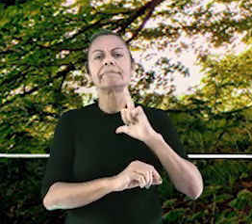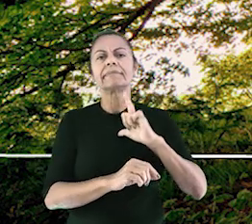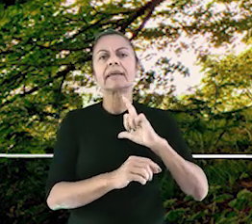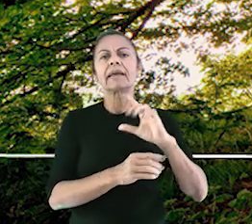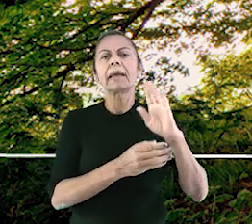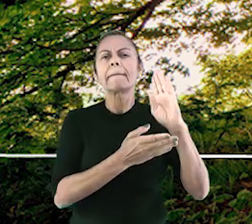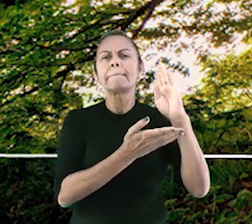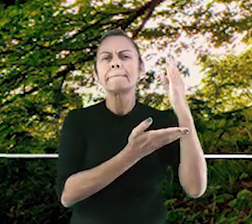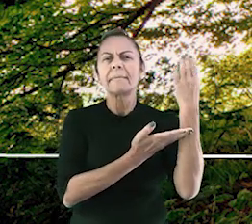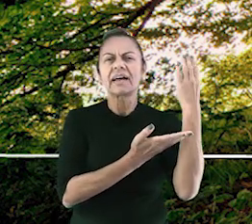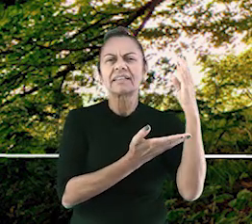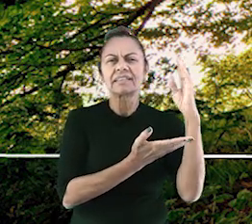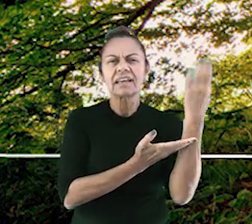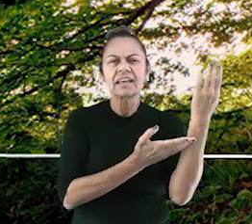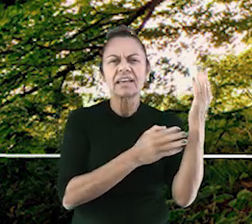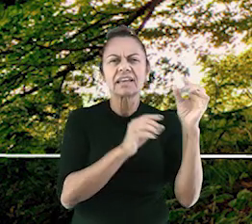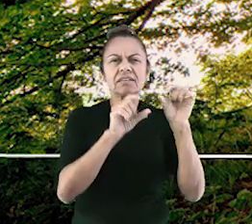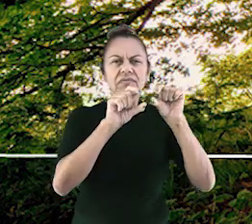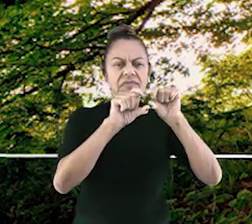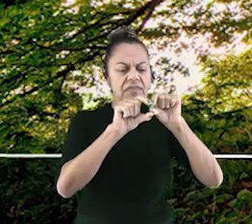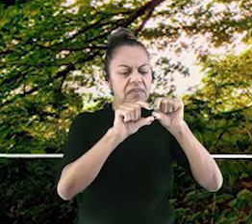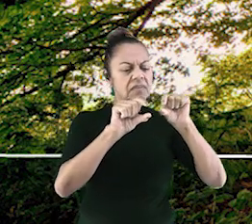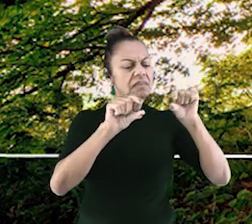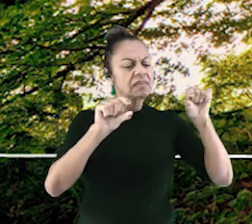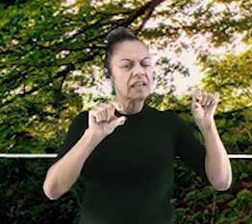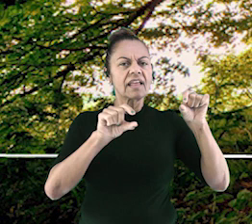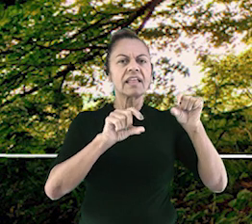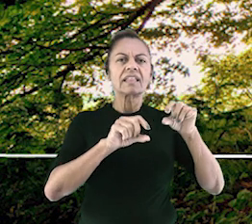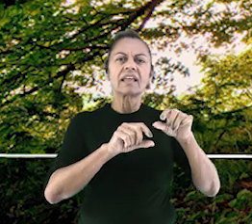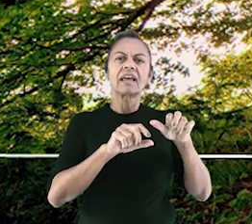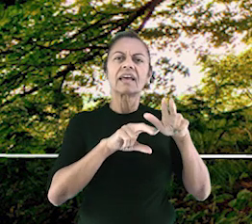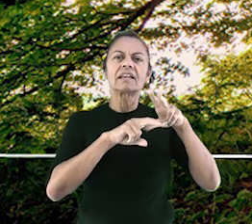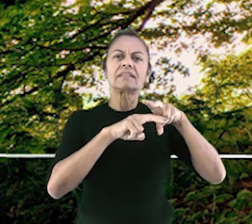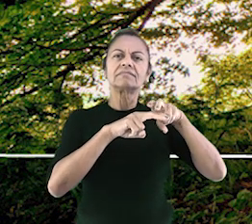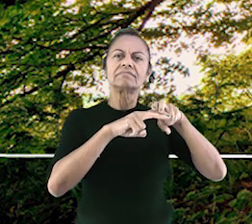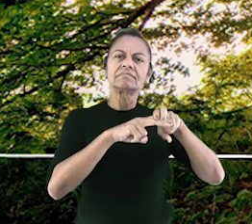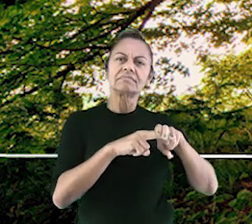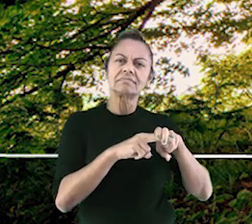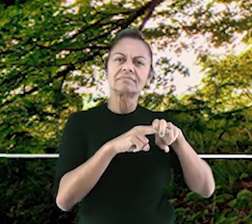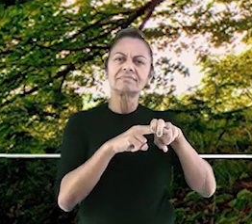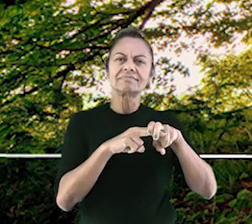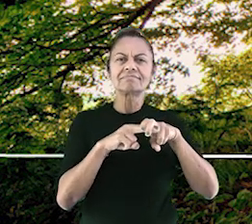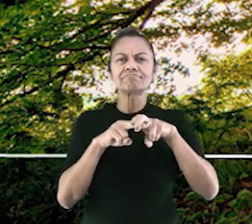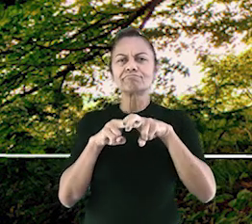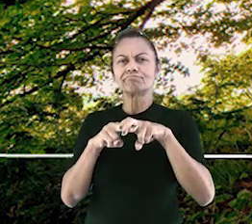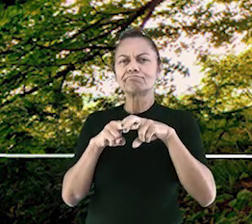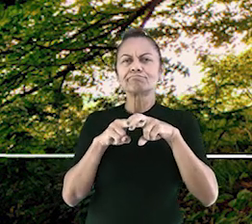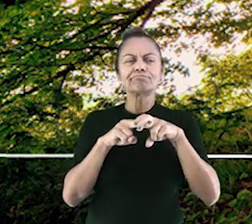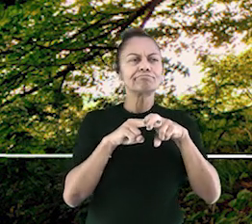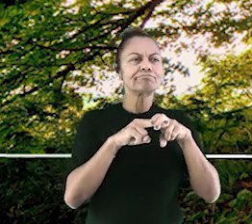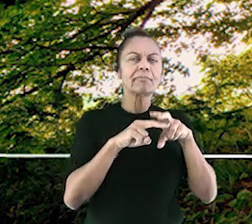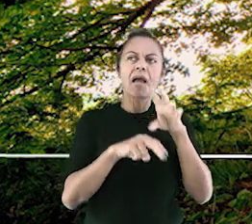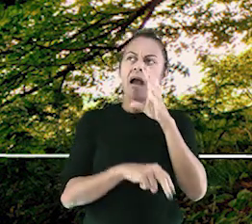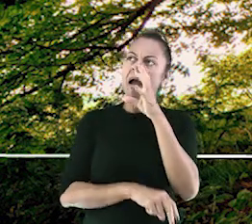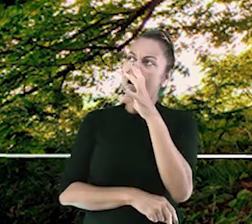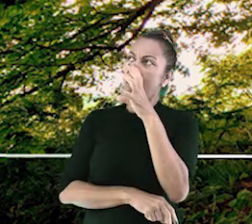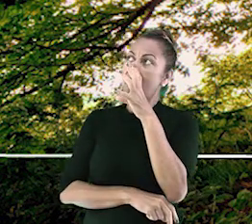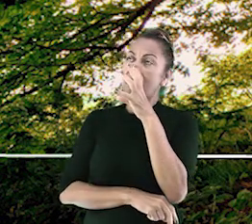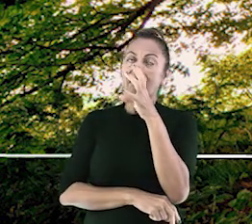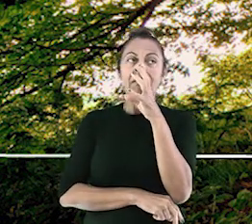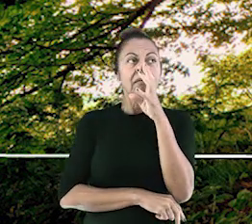Um pedaço de madeira onde ele ficava em cima e admirava tudo à